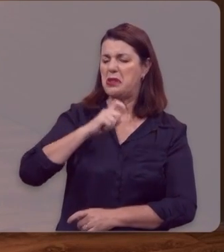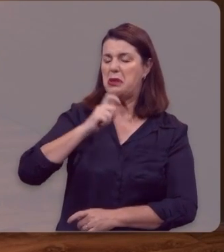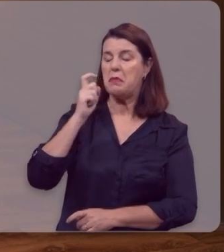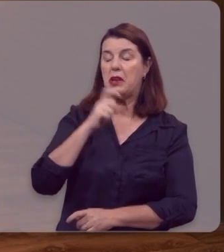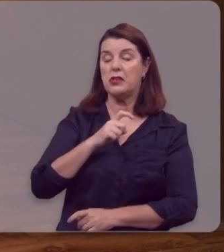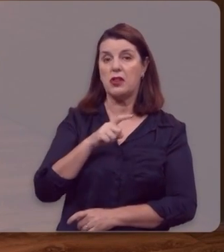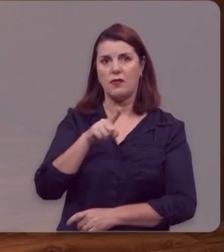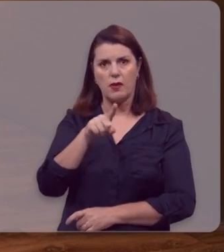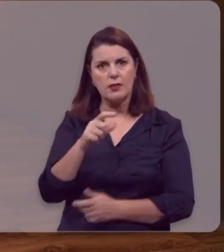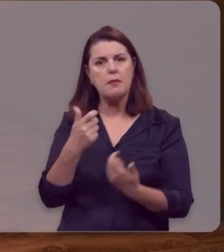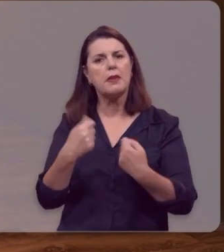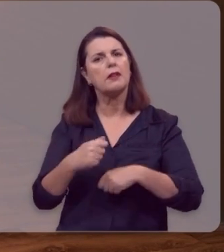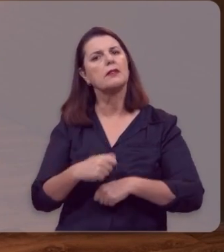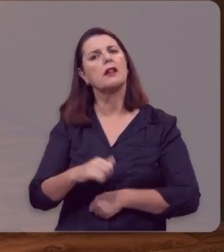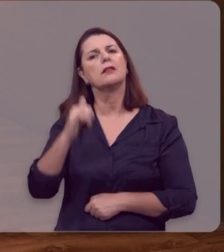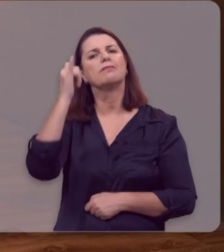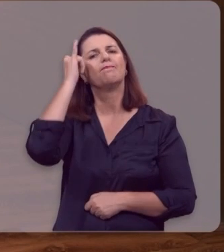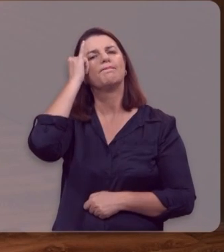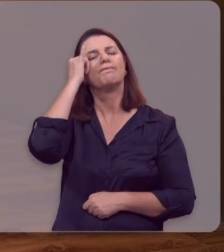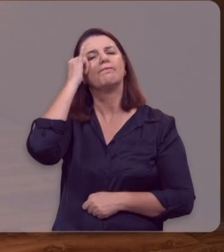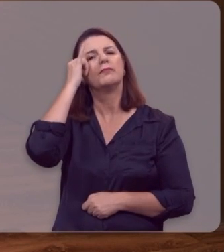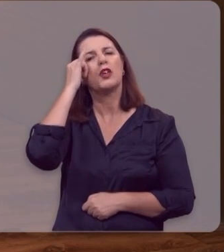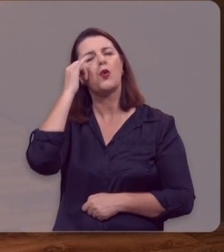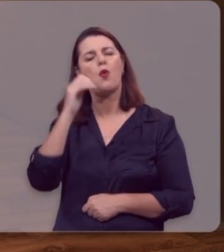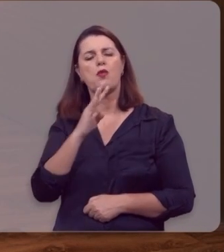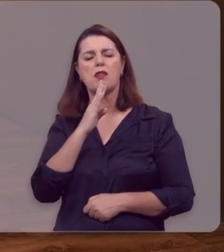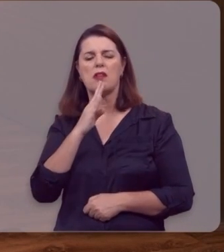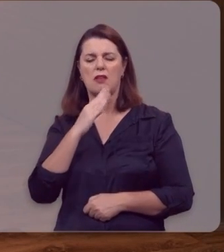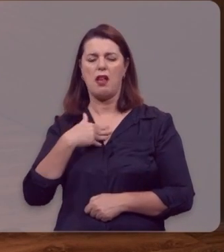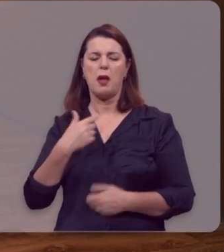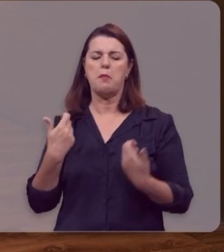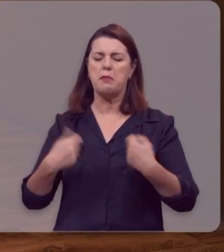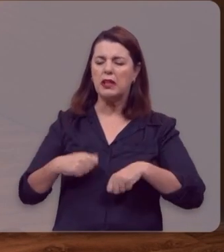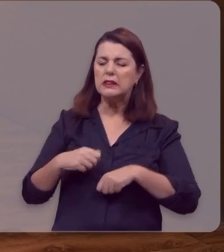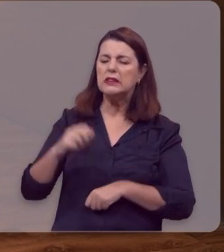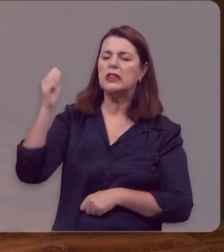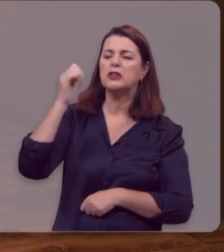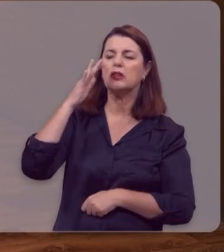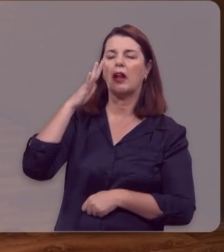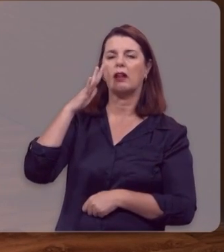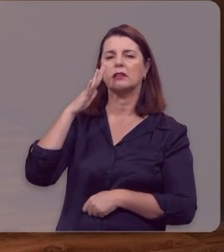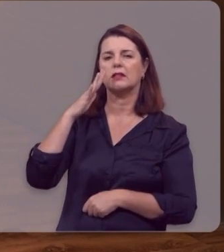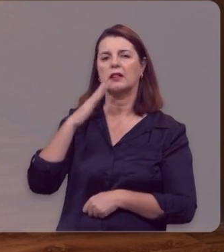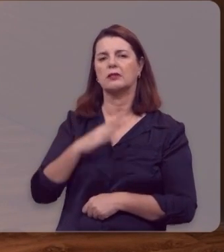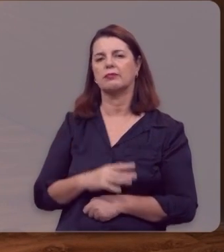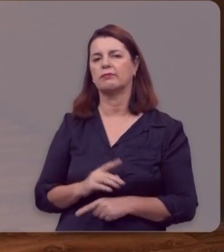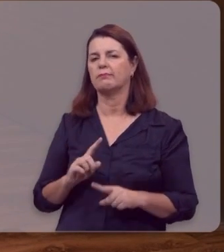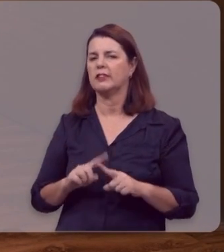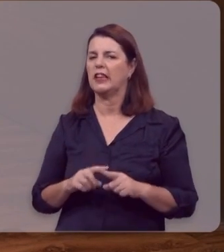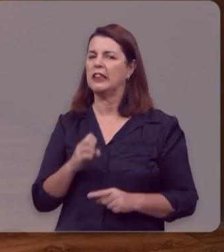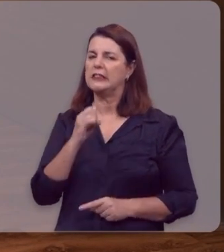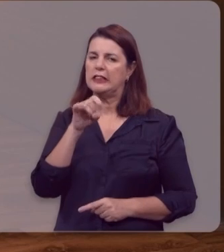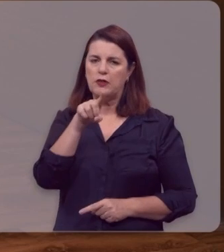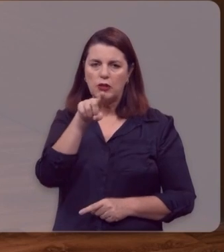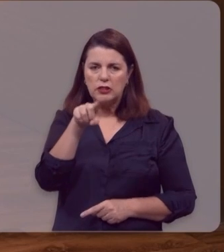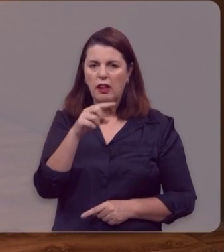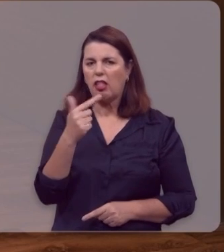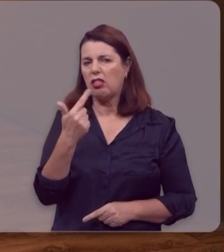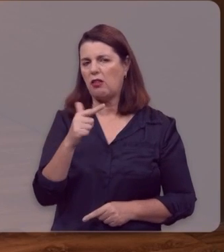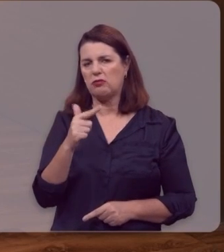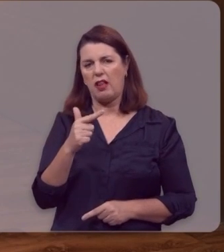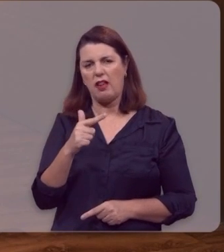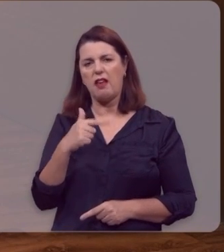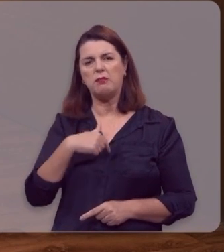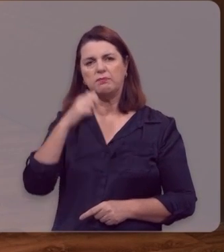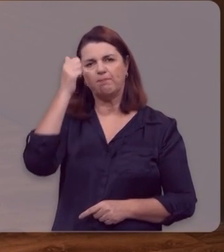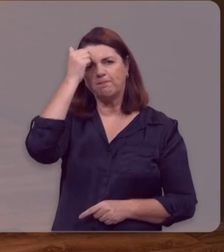o seu erro, o seu pecado, a sua carência da graça de Deus, não há esperança. Não há esperança.